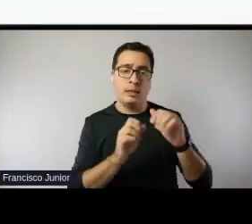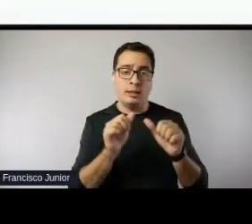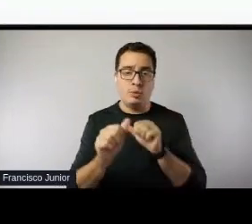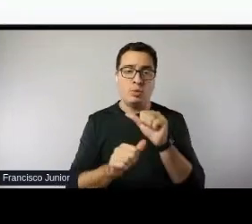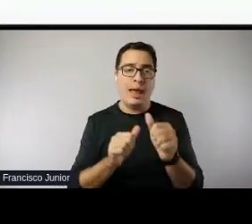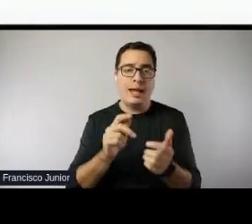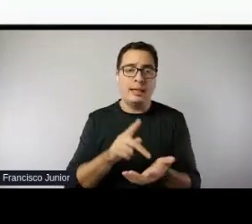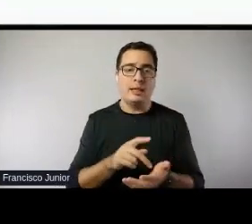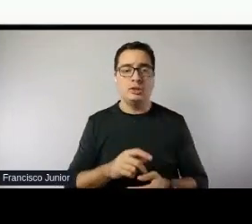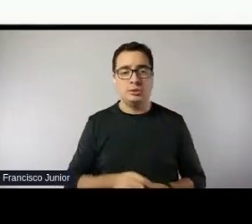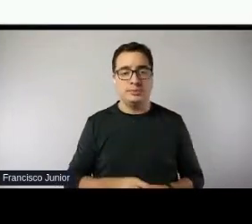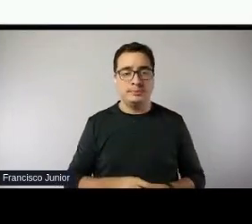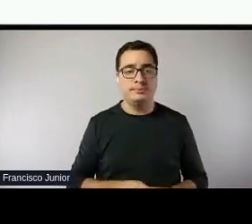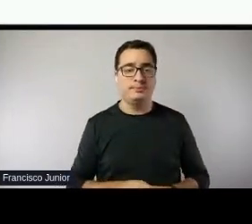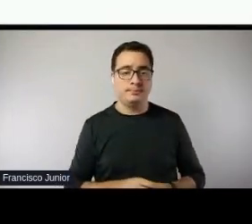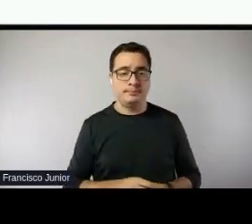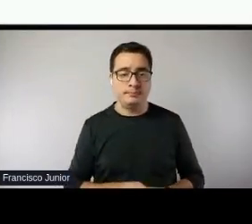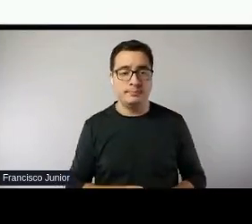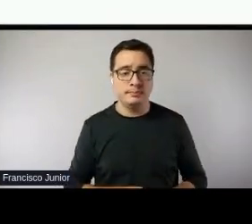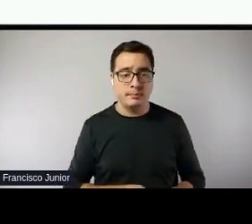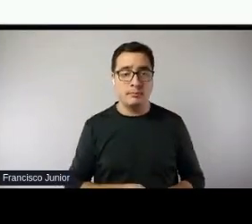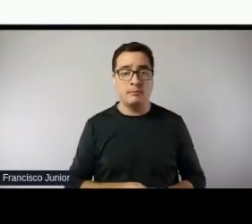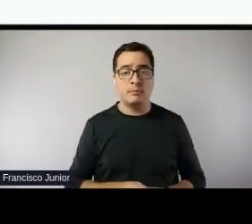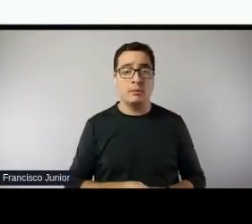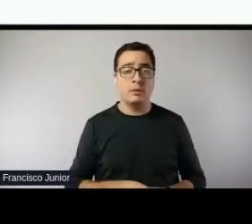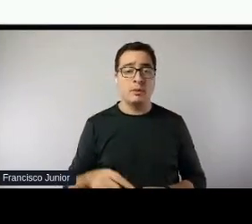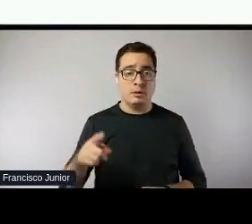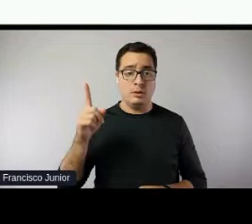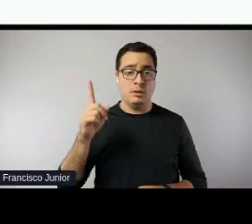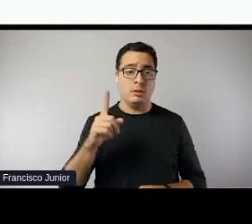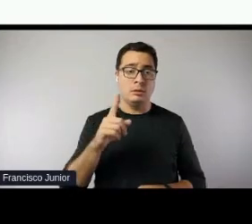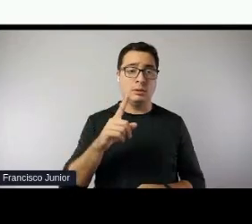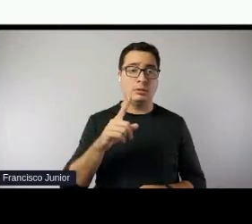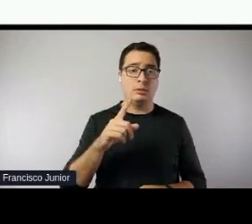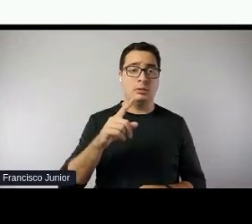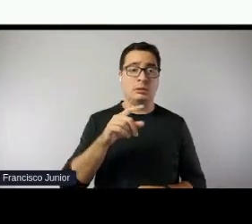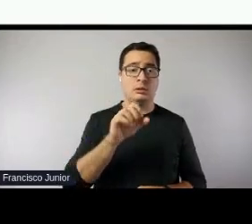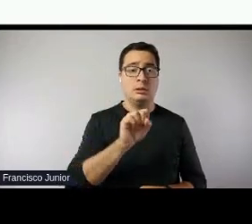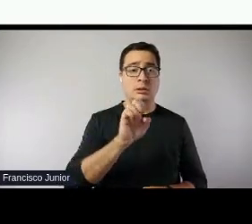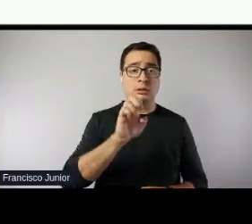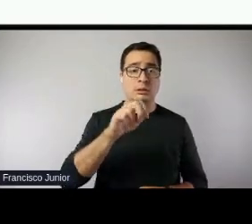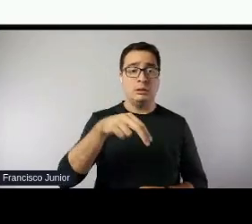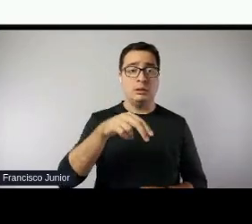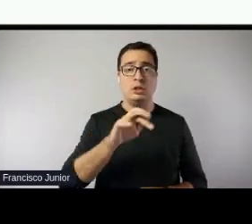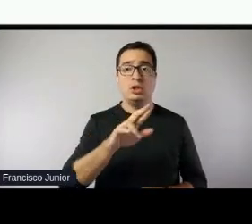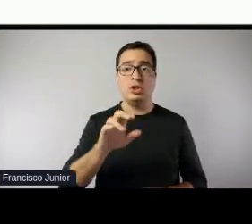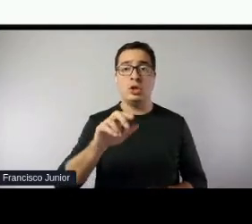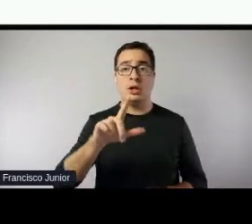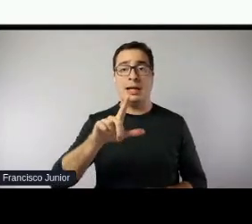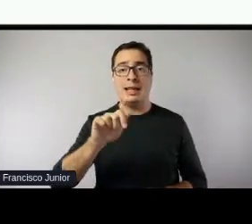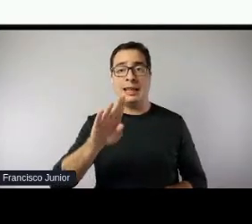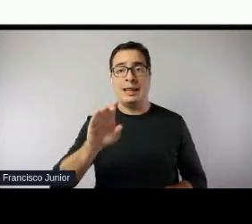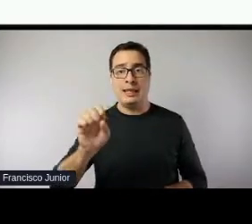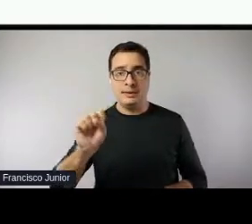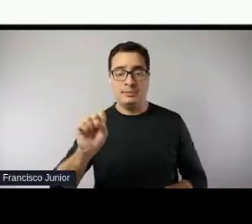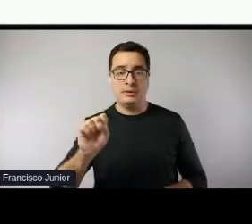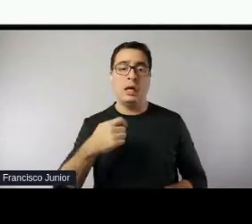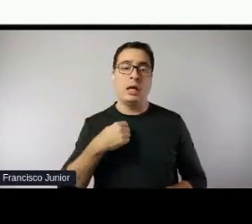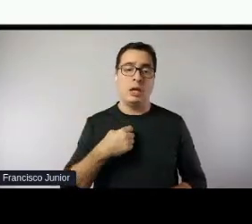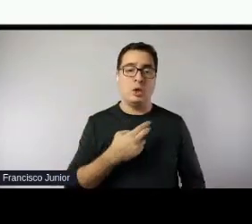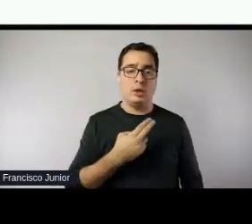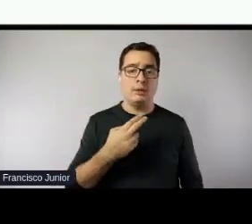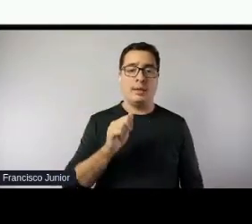né? Bom, a gente é lá do Senior Labs, né? Eu já vou chegar nesse ponto aqui. Então, eu sou a